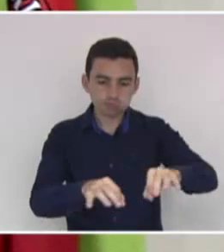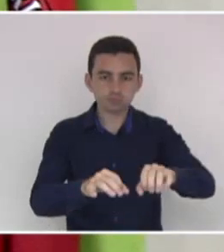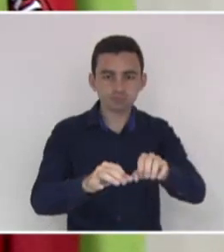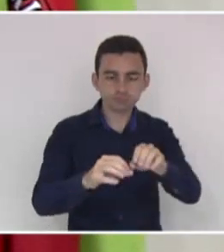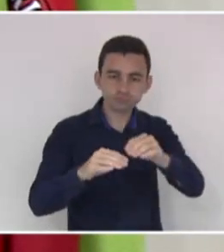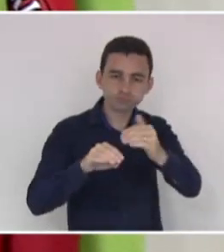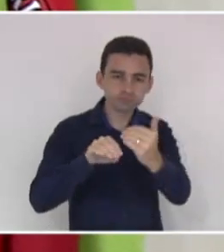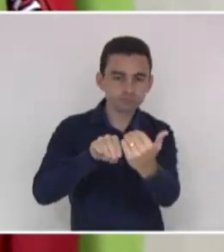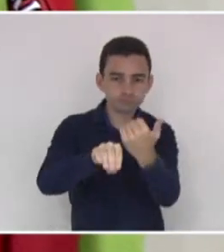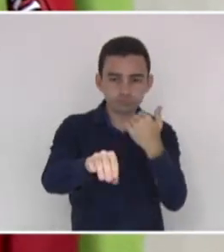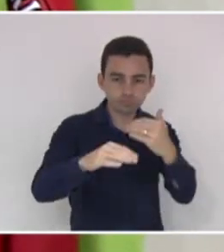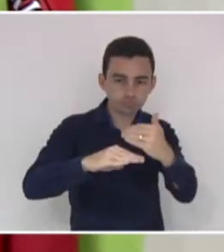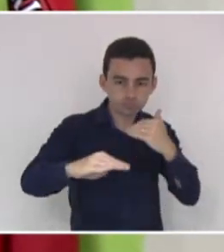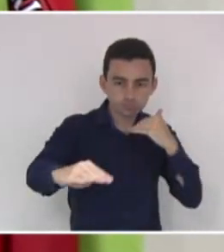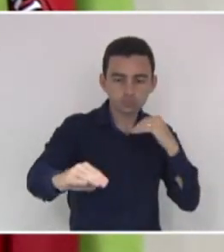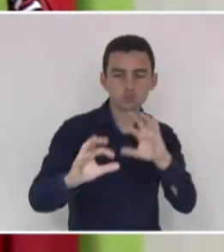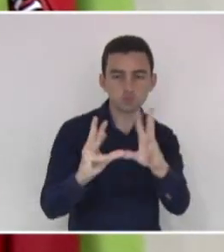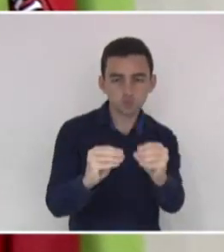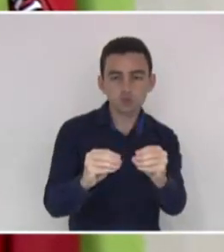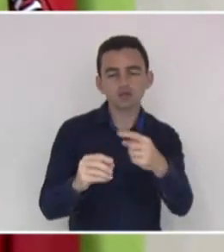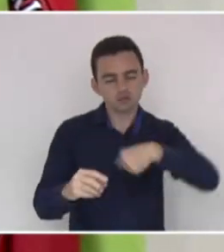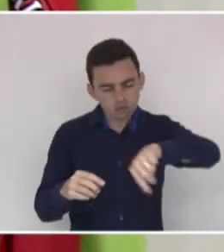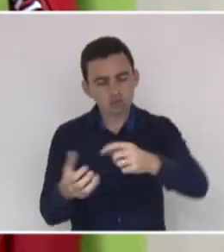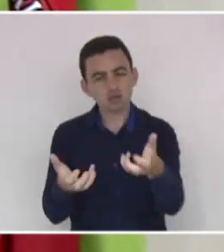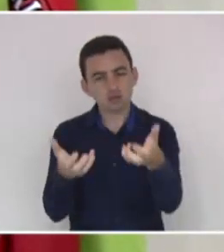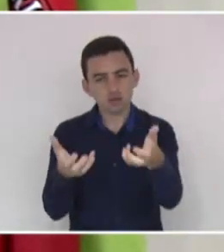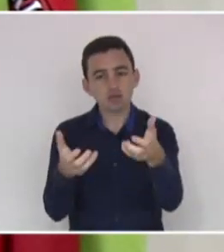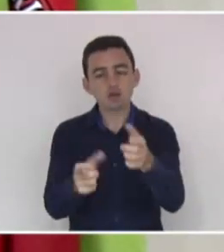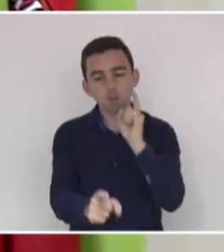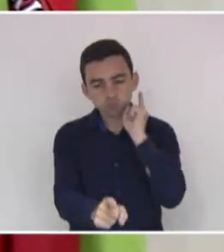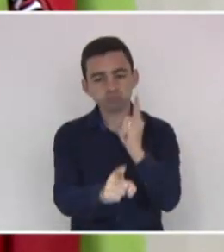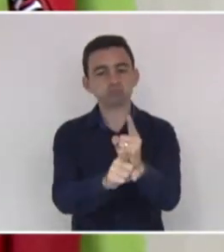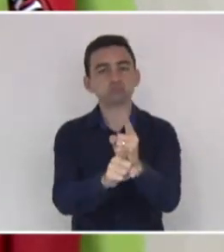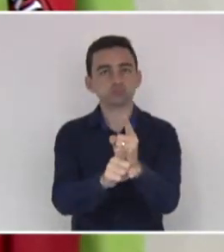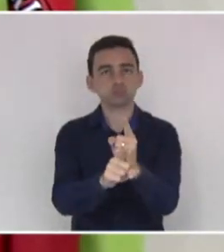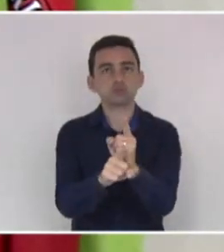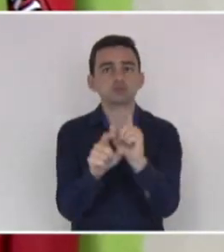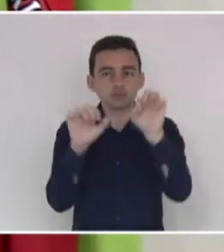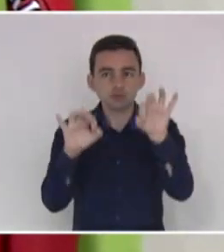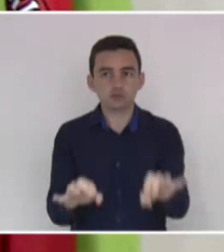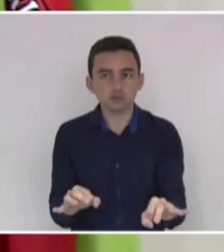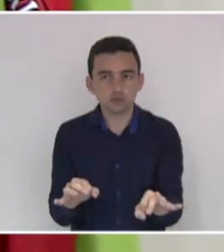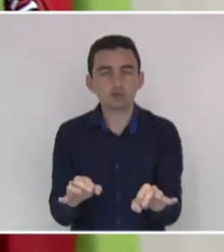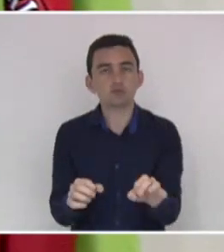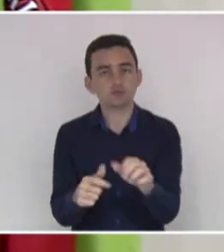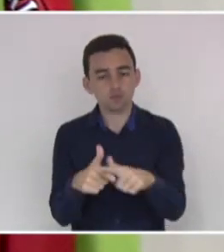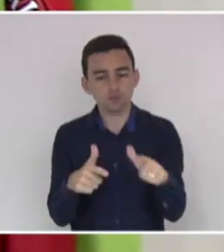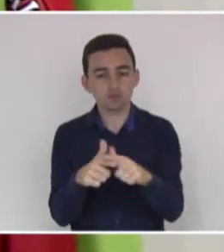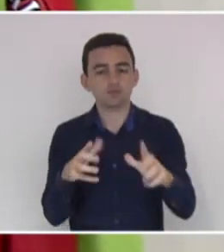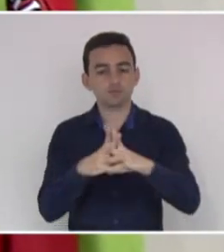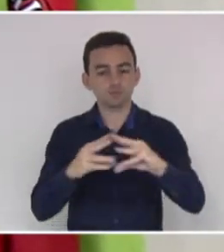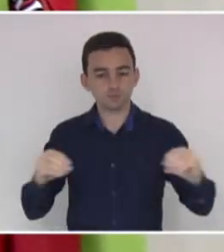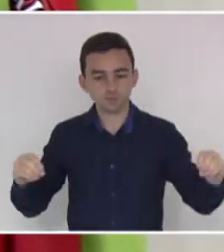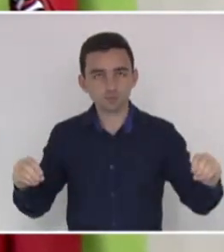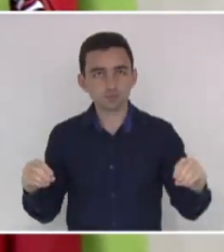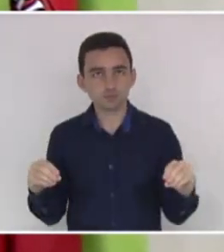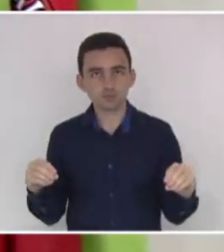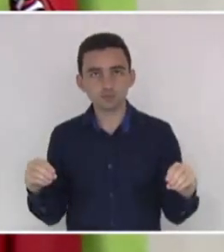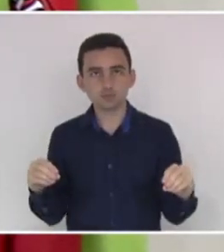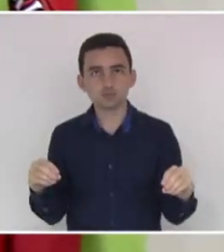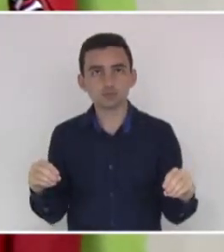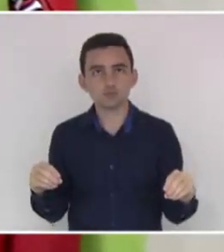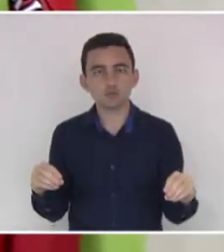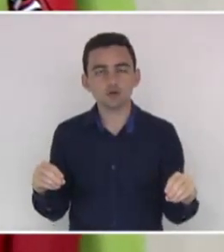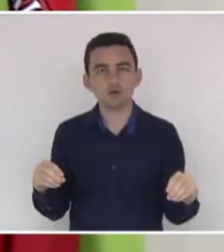tenho certeza, sim, que nós vamos encontrar uma alternativa para que essa rótula, na proximidade da comunidade do